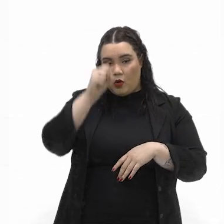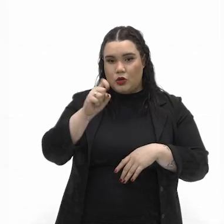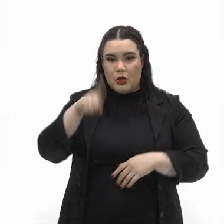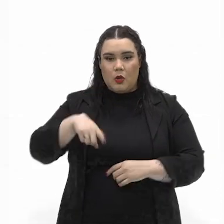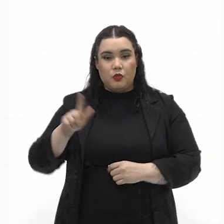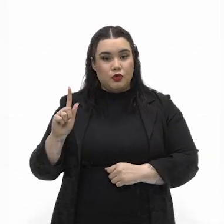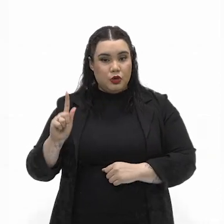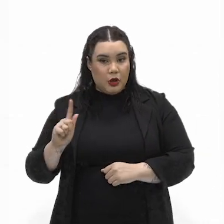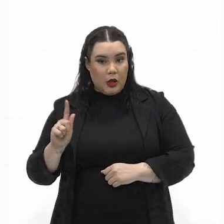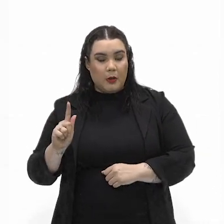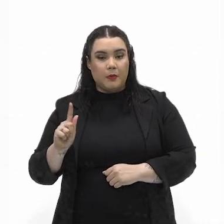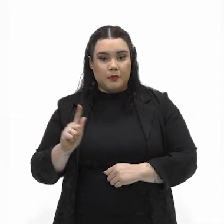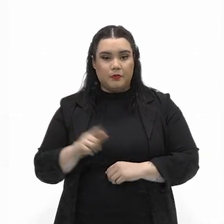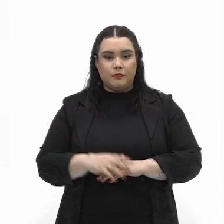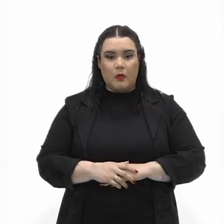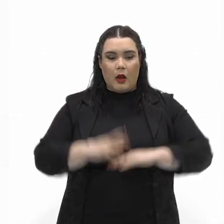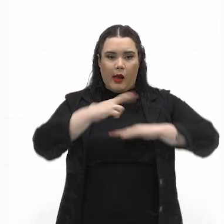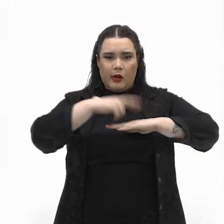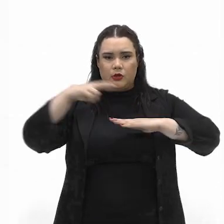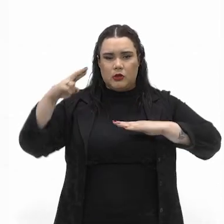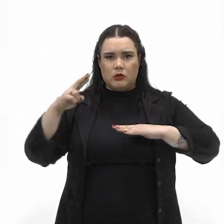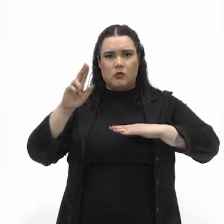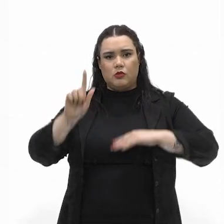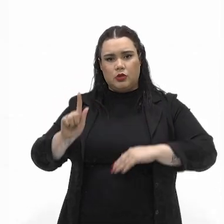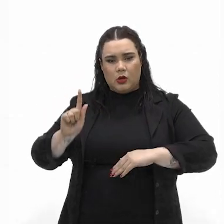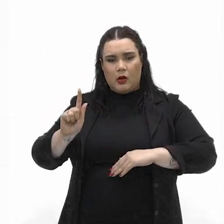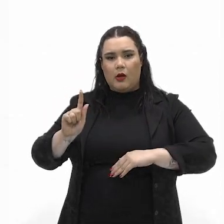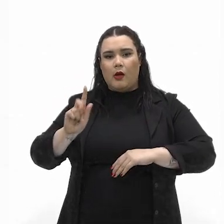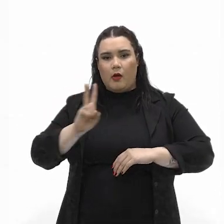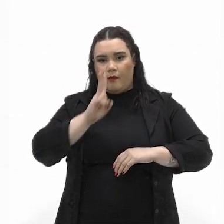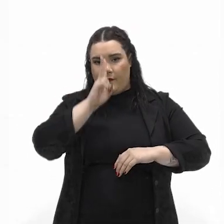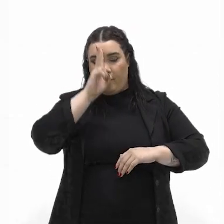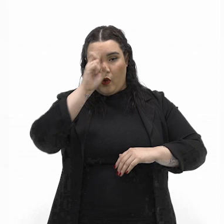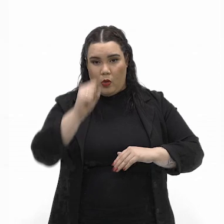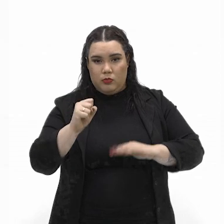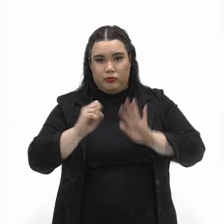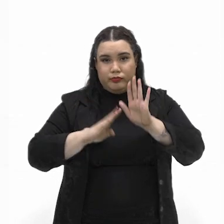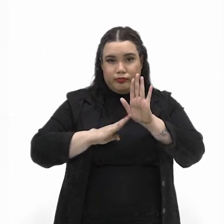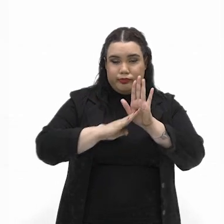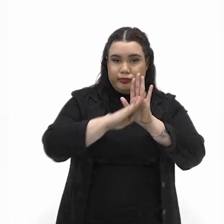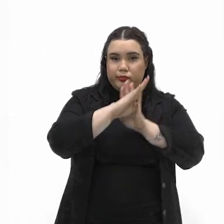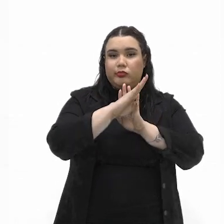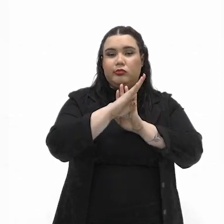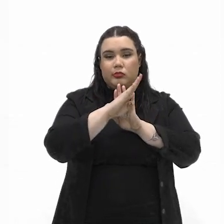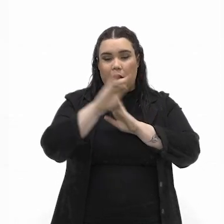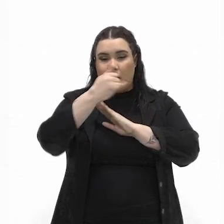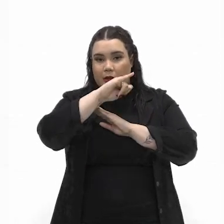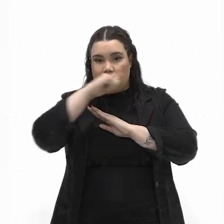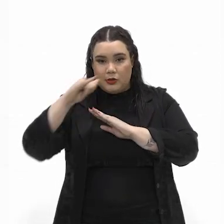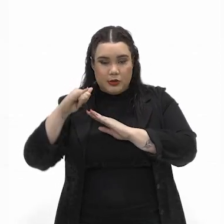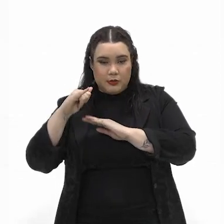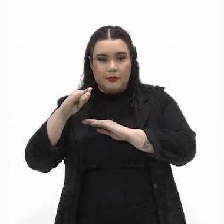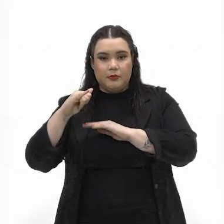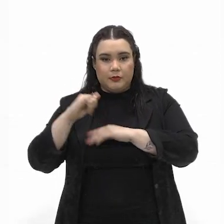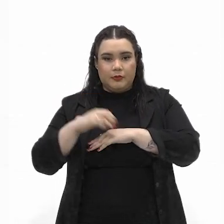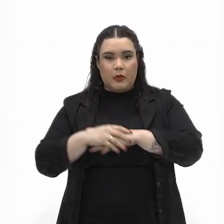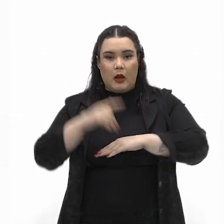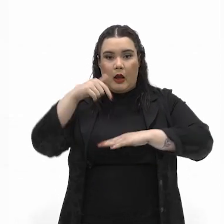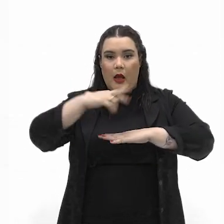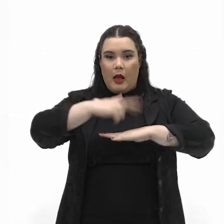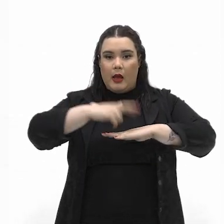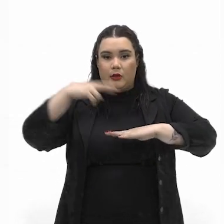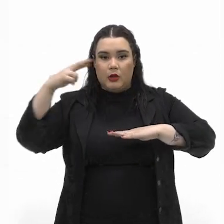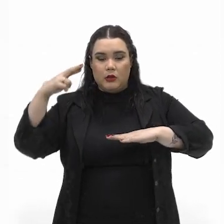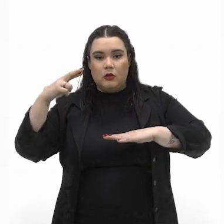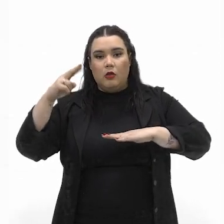pessoal? Observem que a radiação gama, ela tem uma energia altíssima, tá, pessoal? A radiação gama, ela